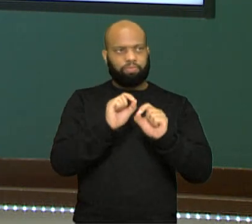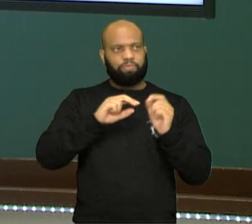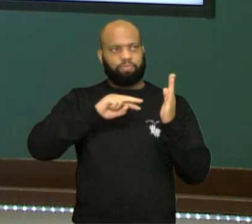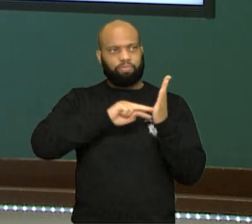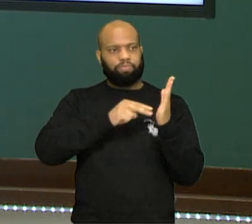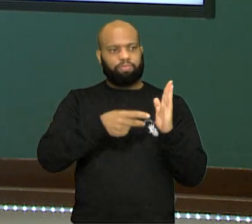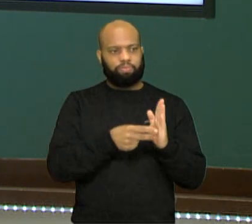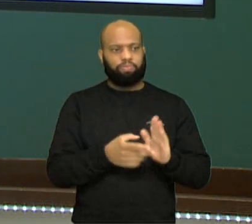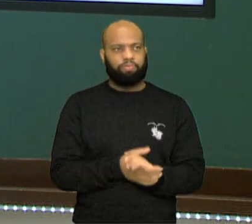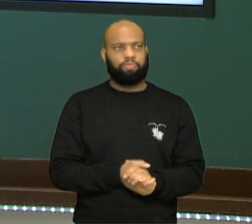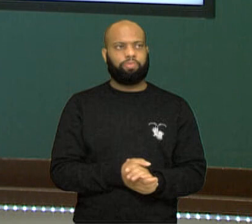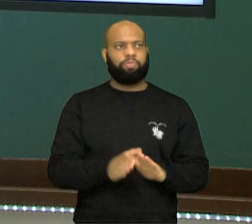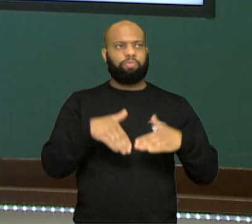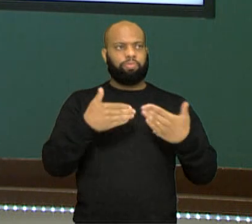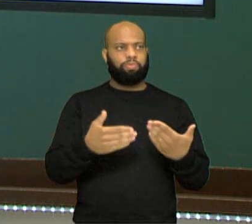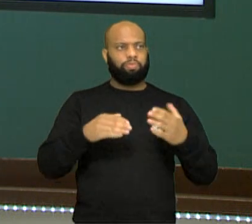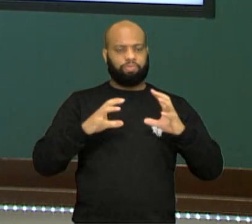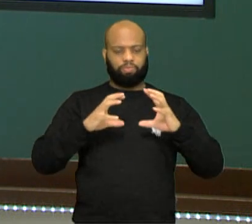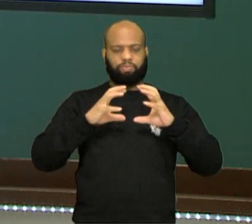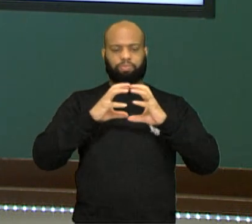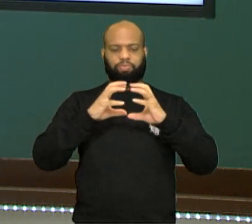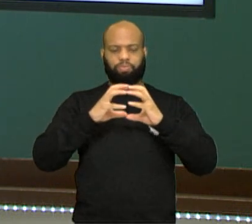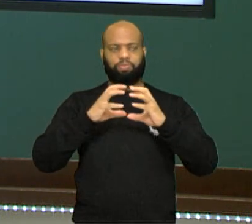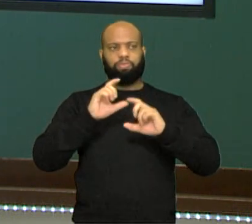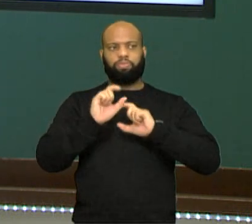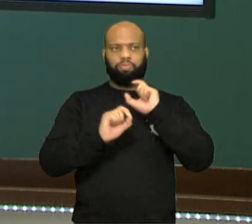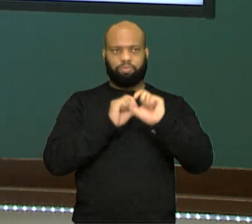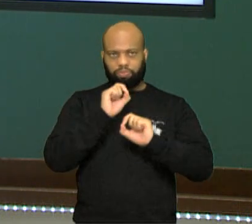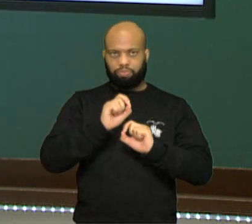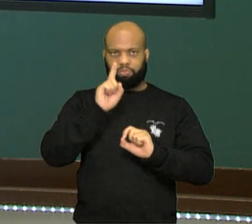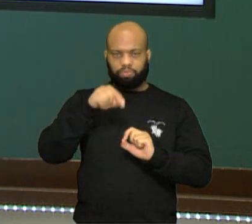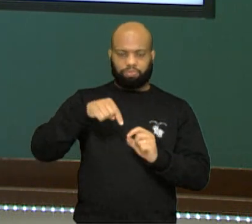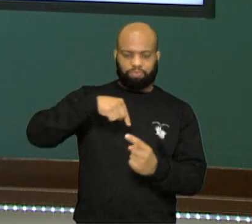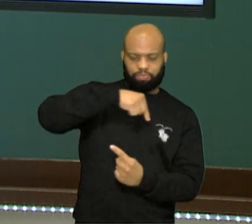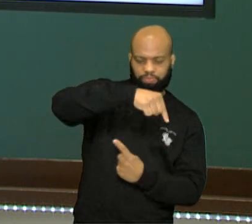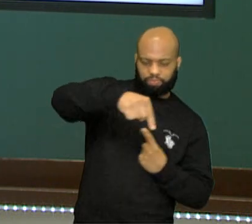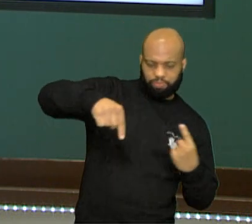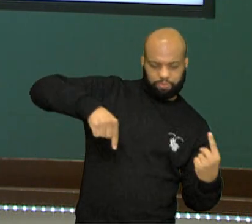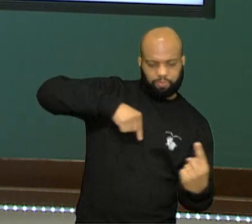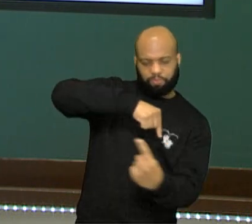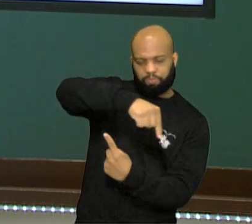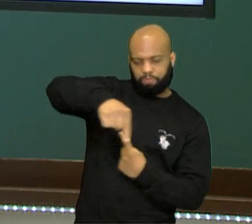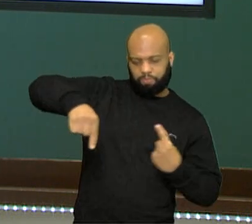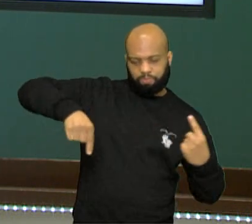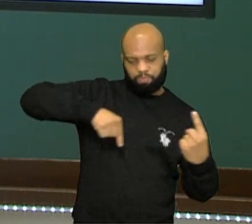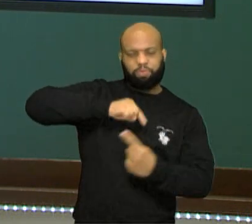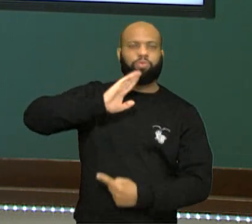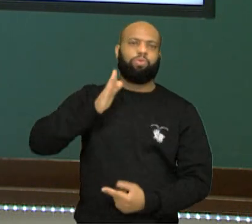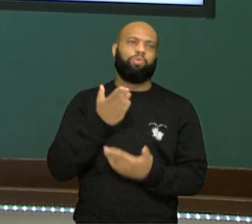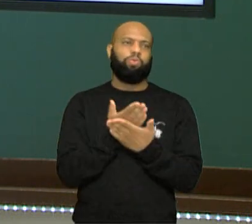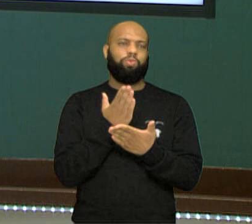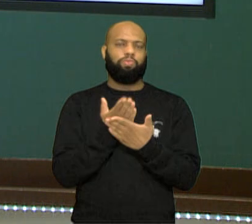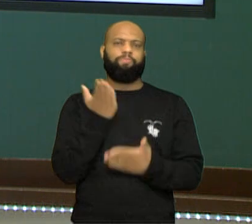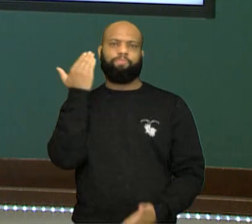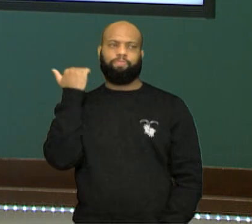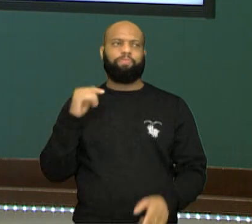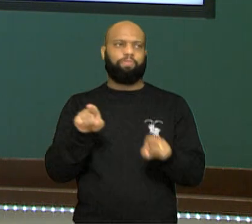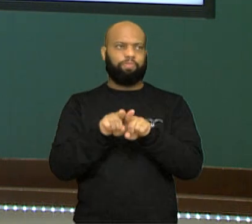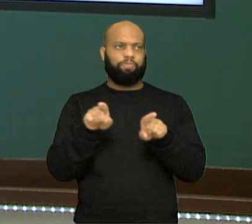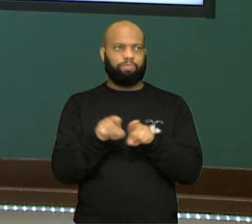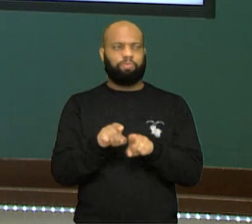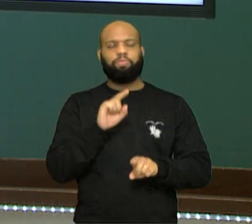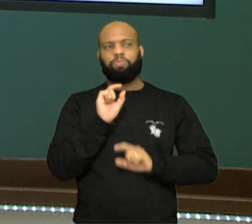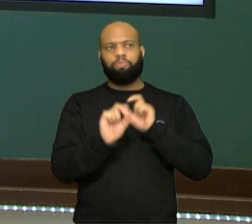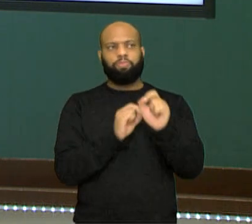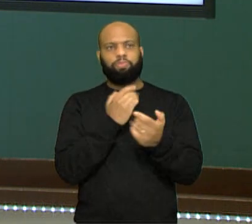significado, né? Então a esfera é mais um sólido de revolução, que a gente já estudou em vídeos anteriores. Nós já tínhamos